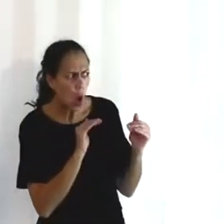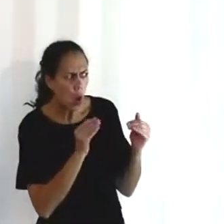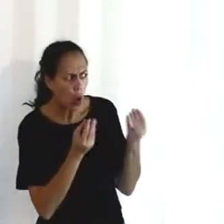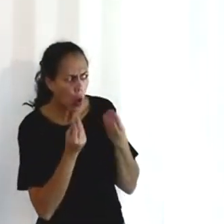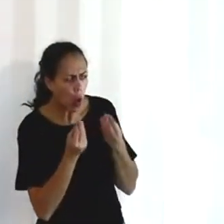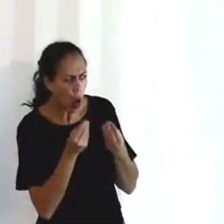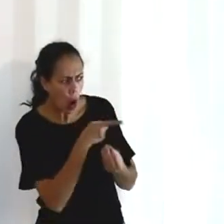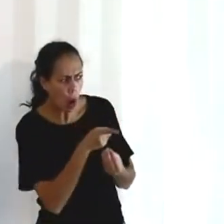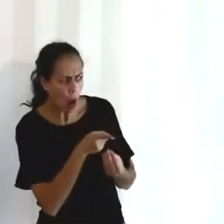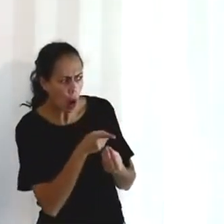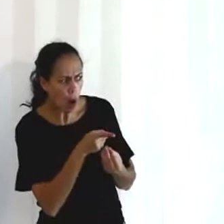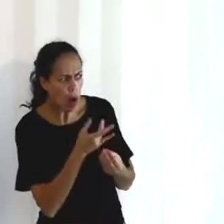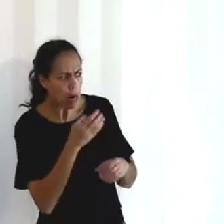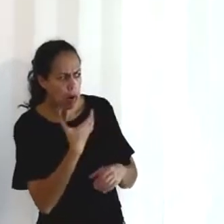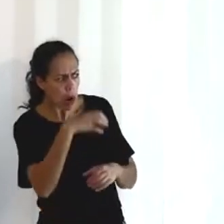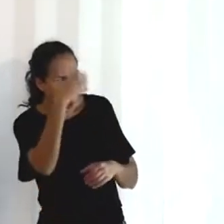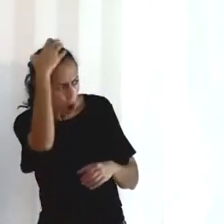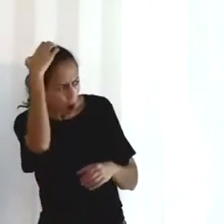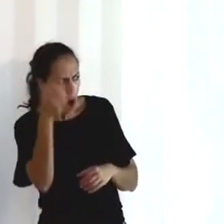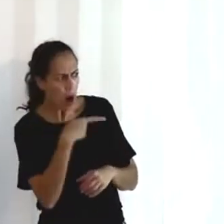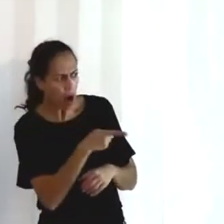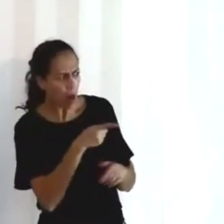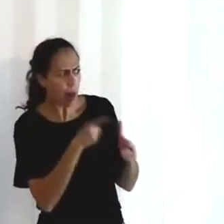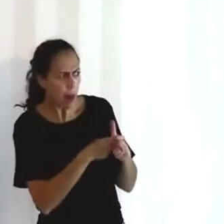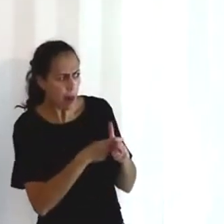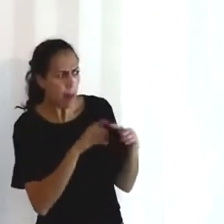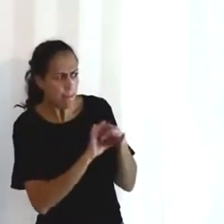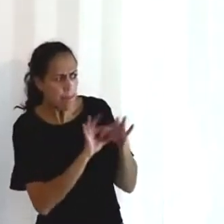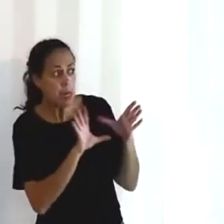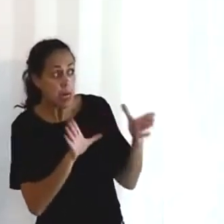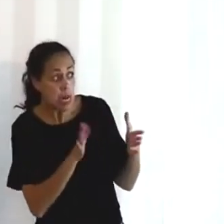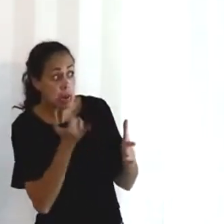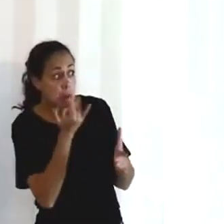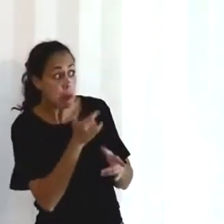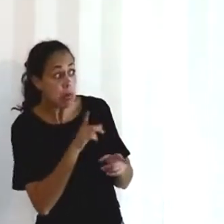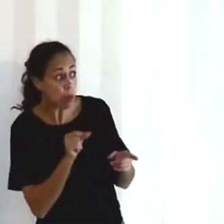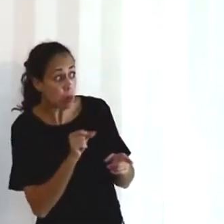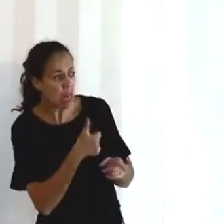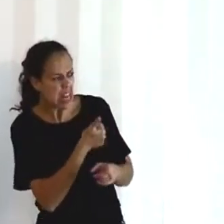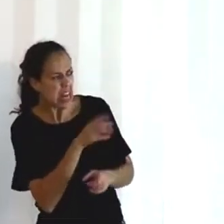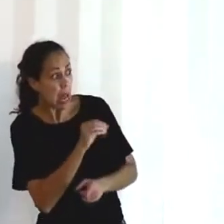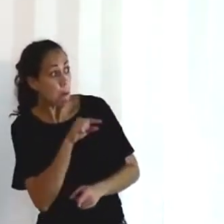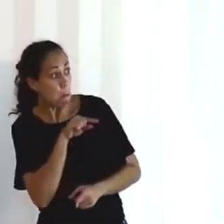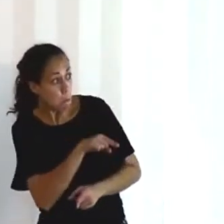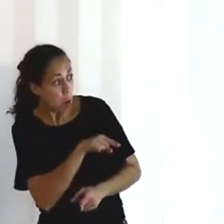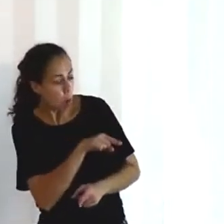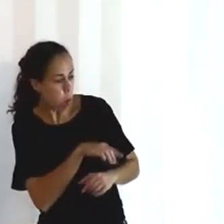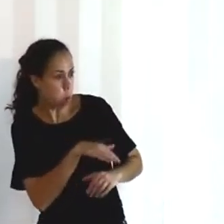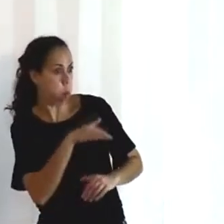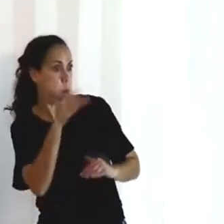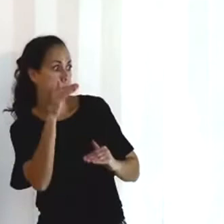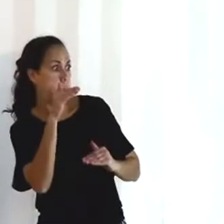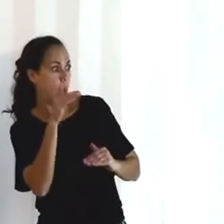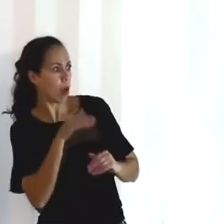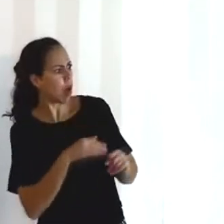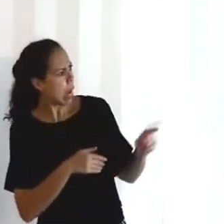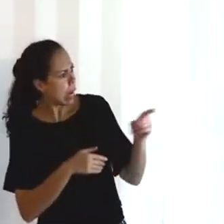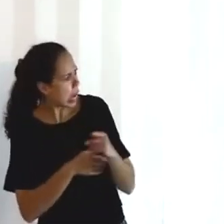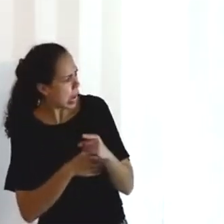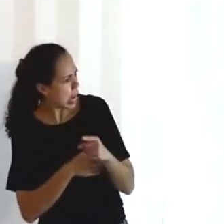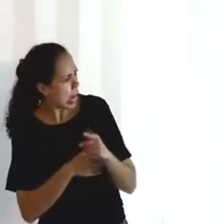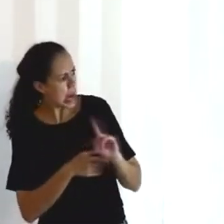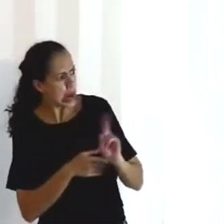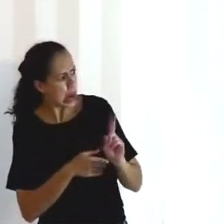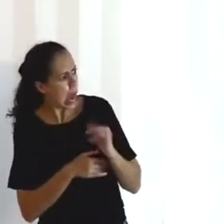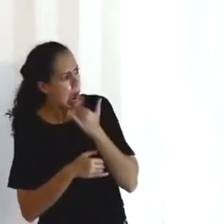de anistia e não perdoa uma migalha? A discrepância foi tão